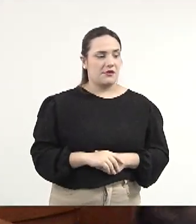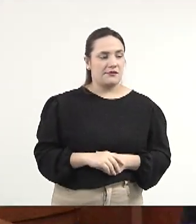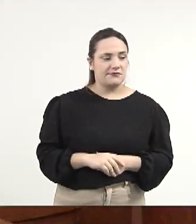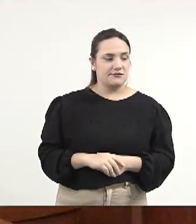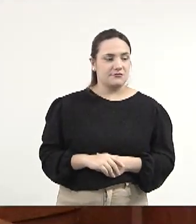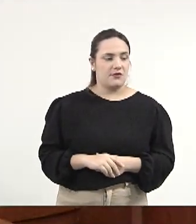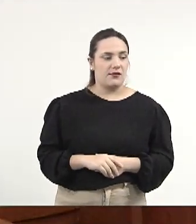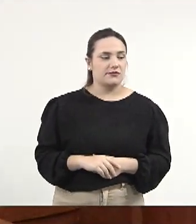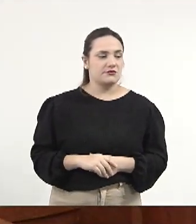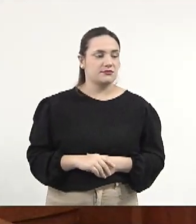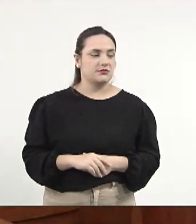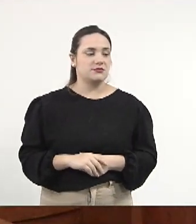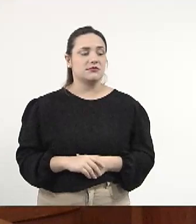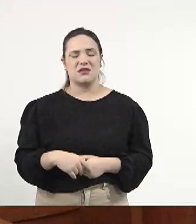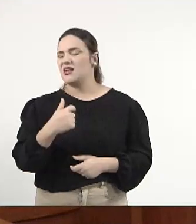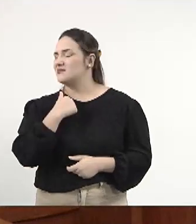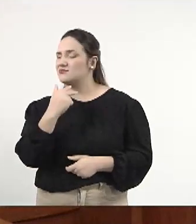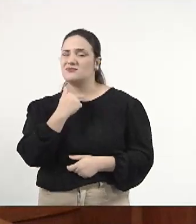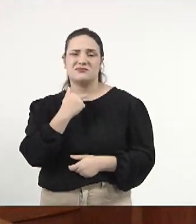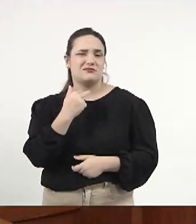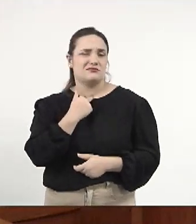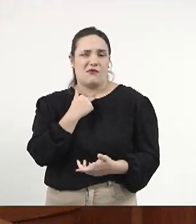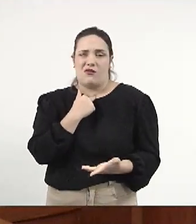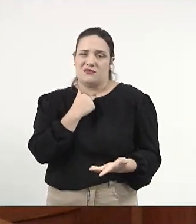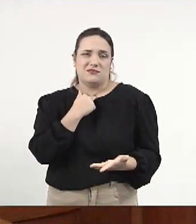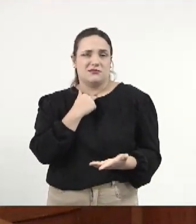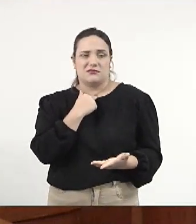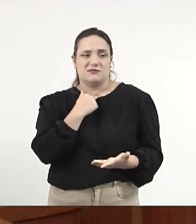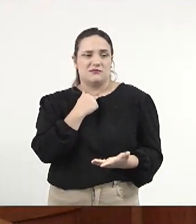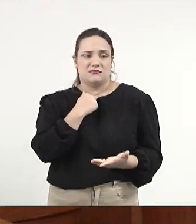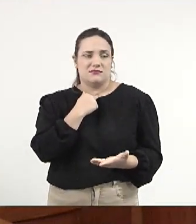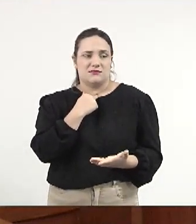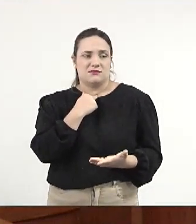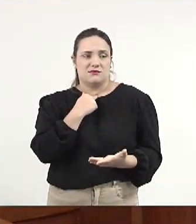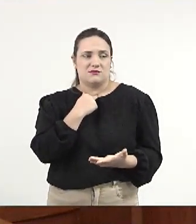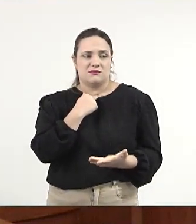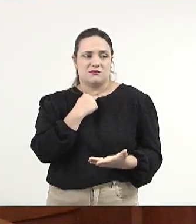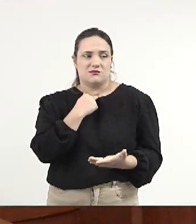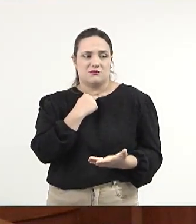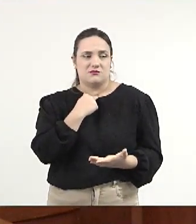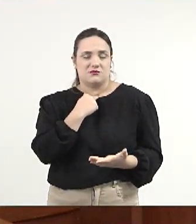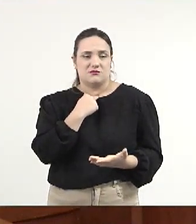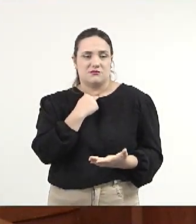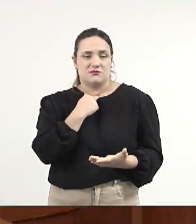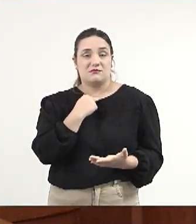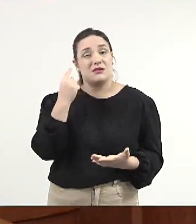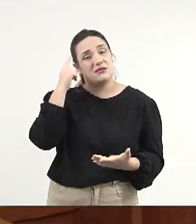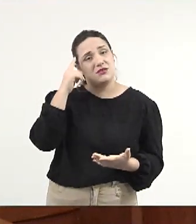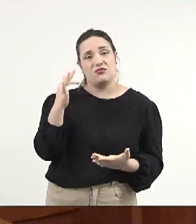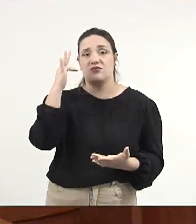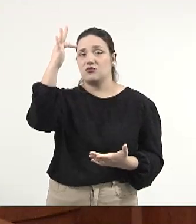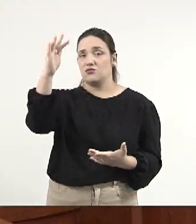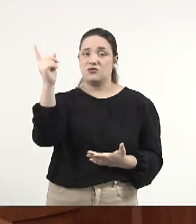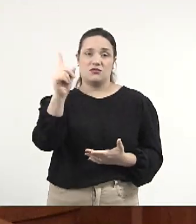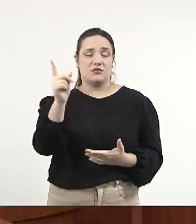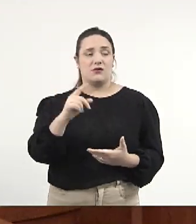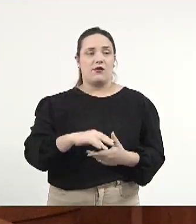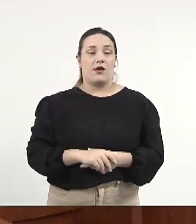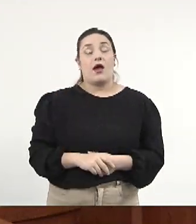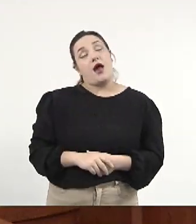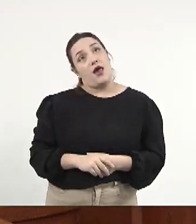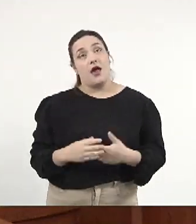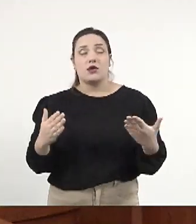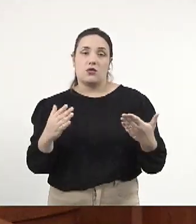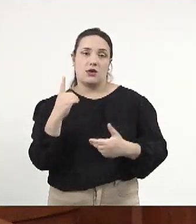assim, eu não posso aqui ficar trabalhando em termos de futurologia, né? Agora,